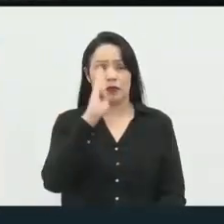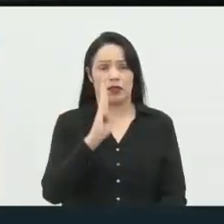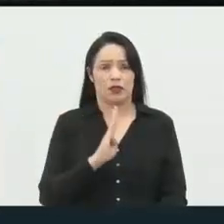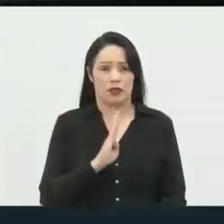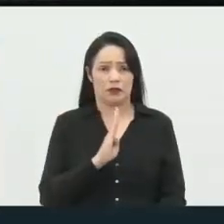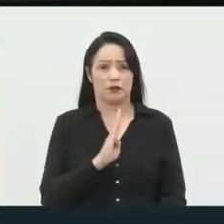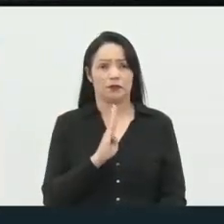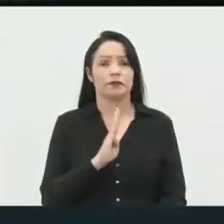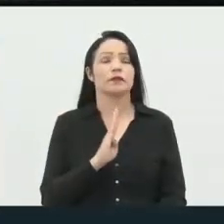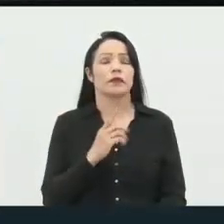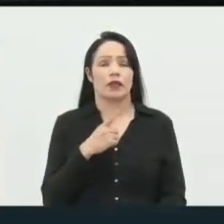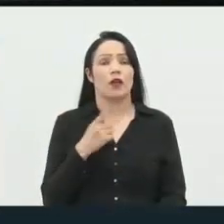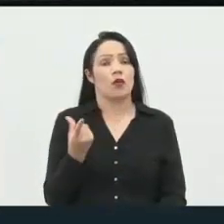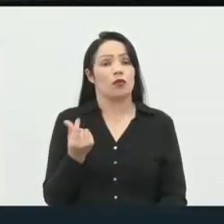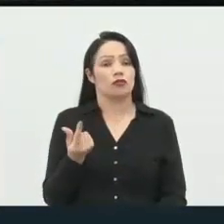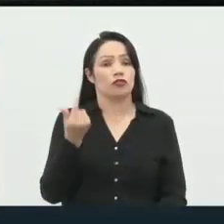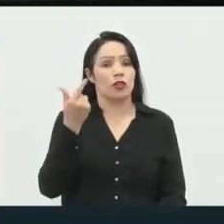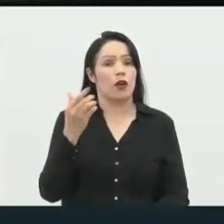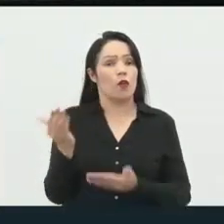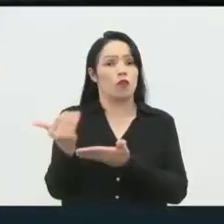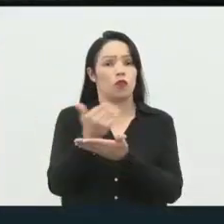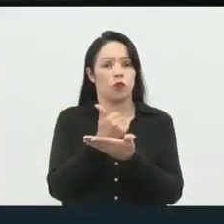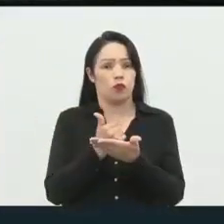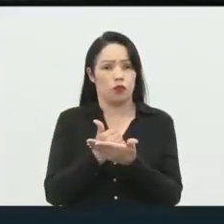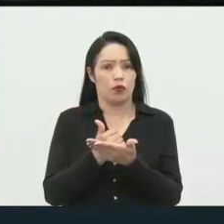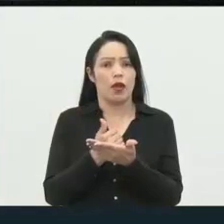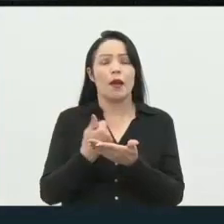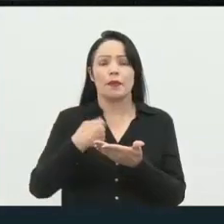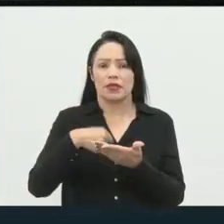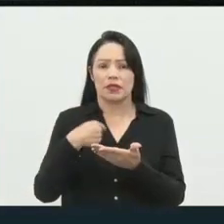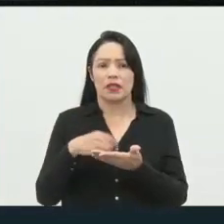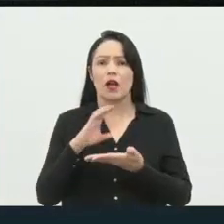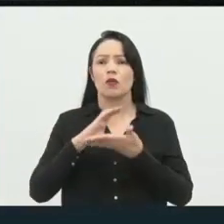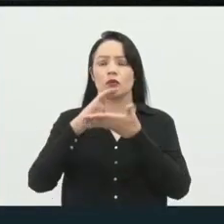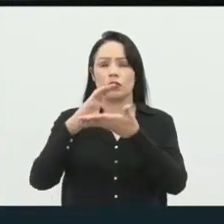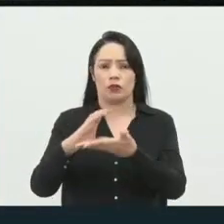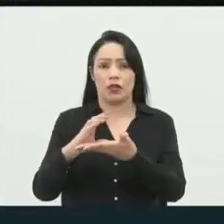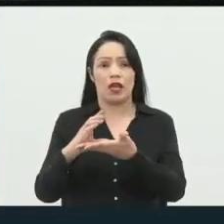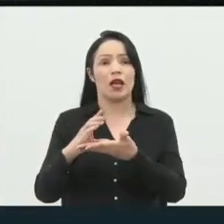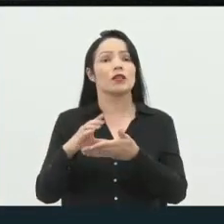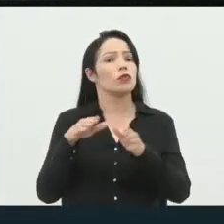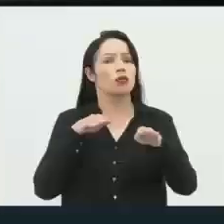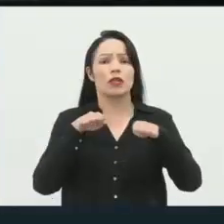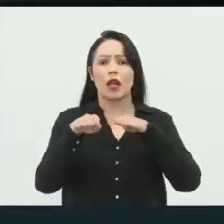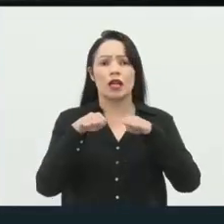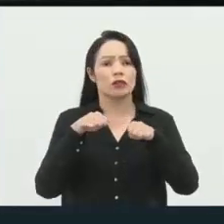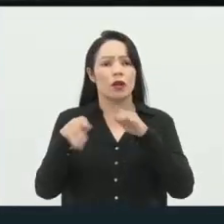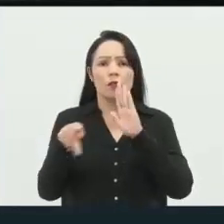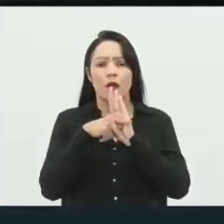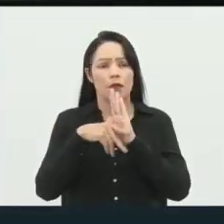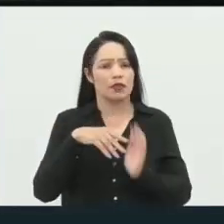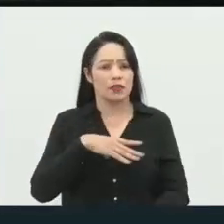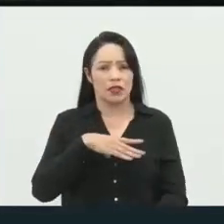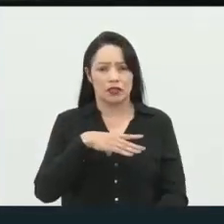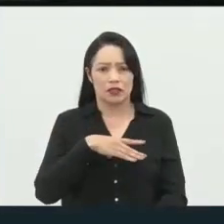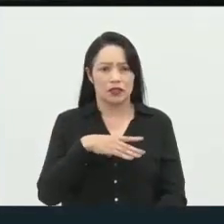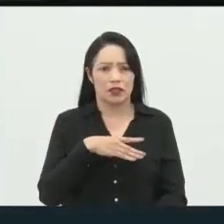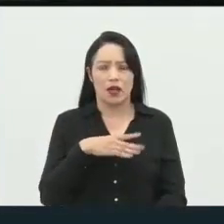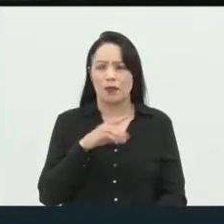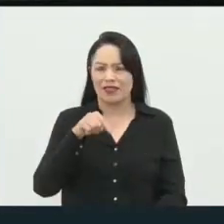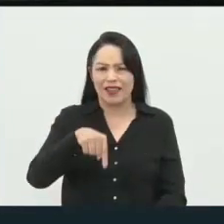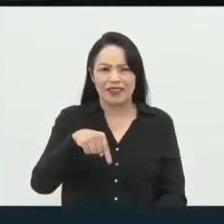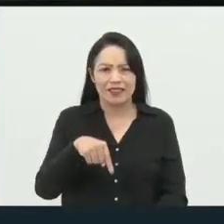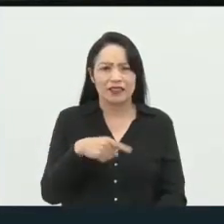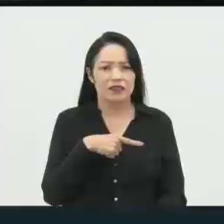arrecadado com multa de trânsito tem que ser investido no trânsito agora se os milhões se arrecada nessa cidade